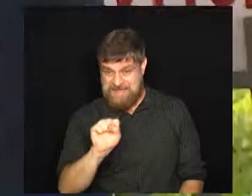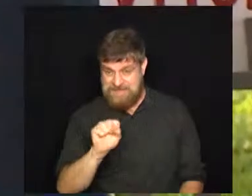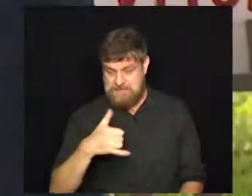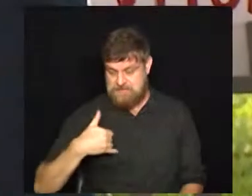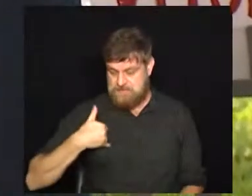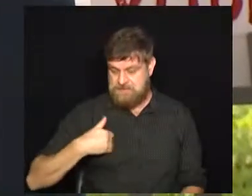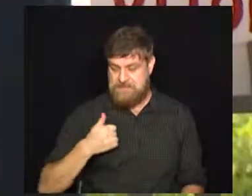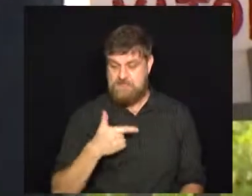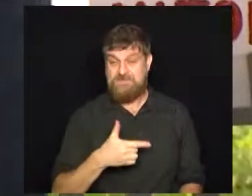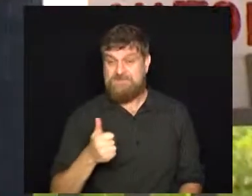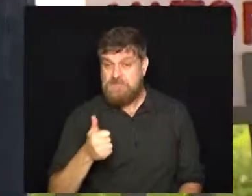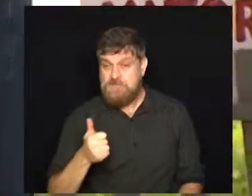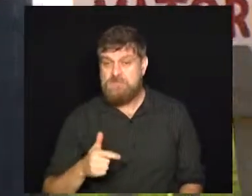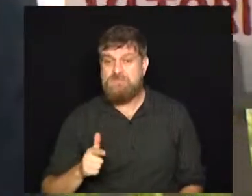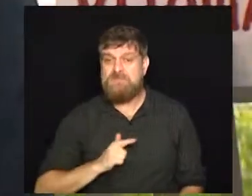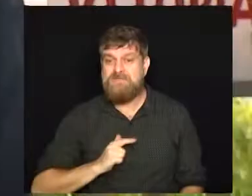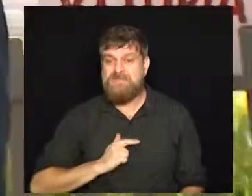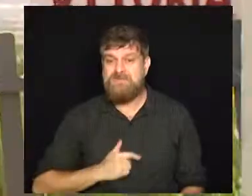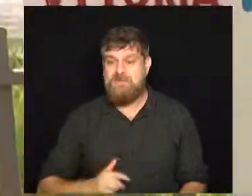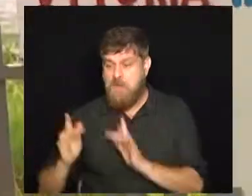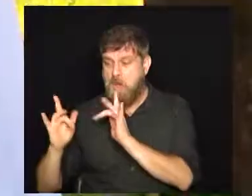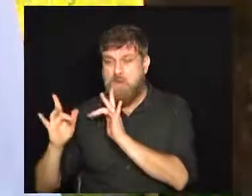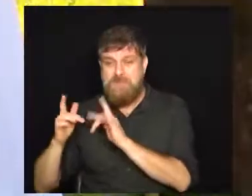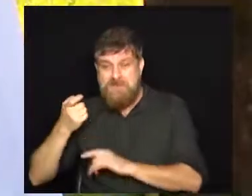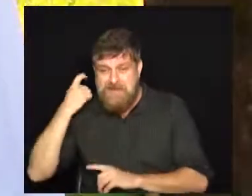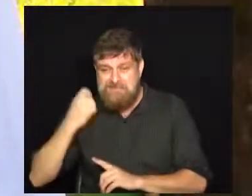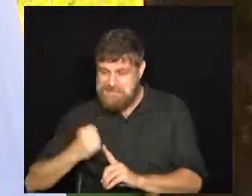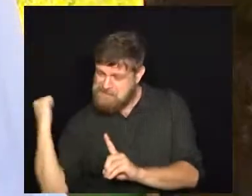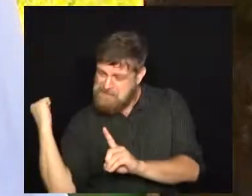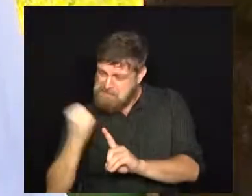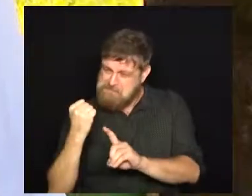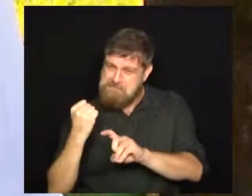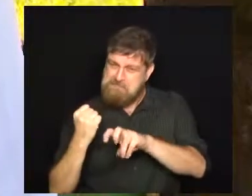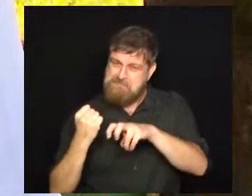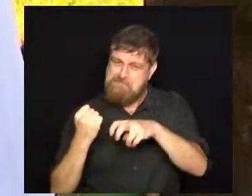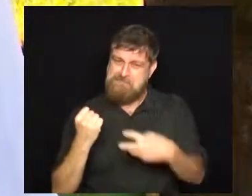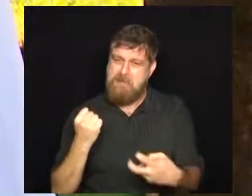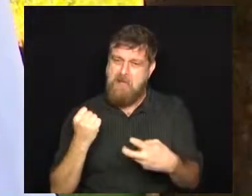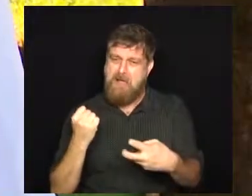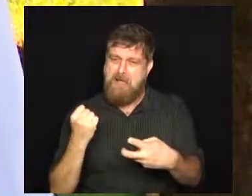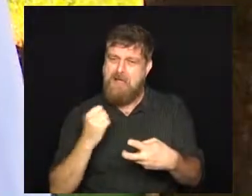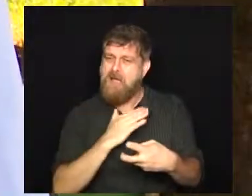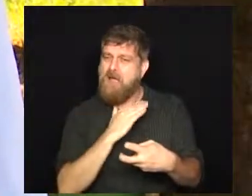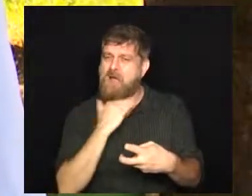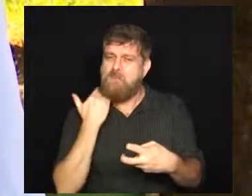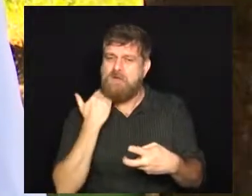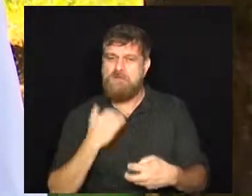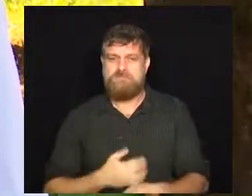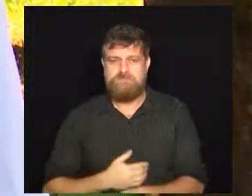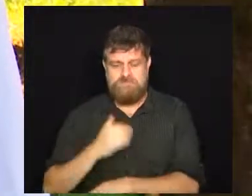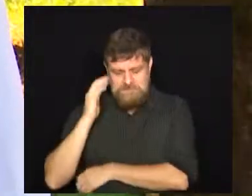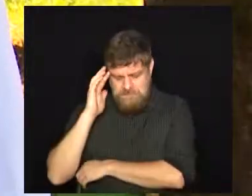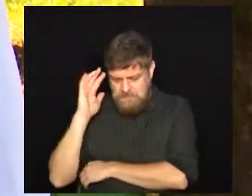anos, foi assassinada pelo ex-namorado. Às vezes eu fico pensando,